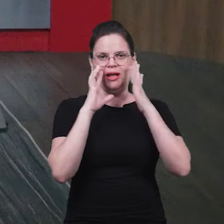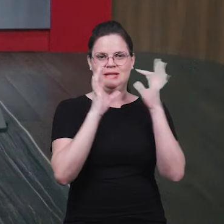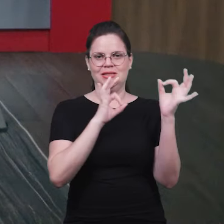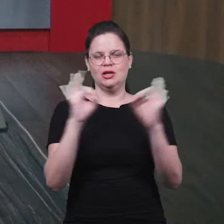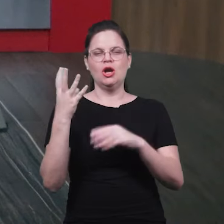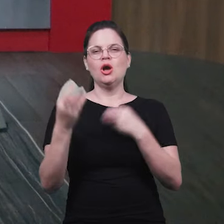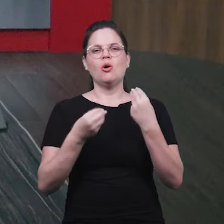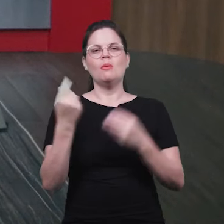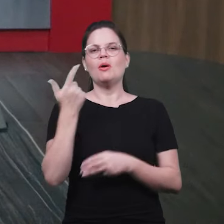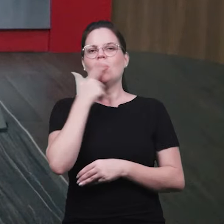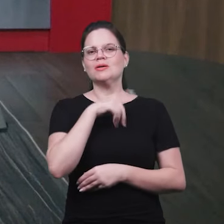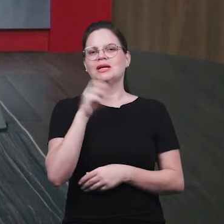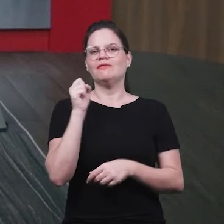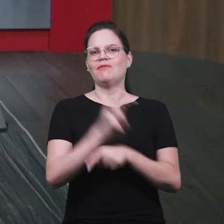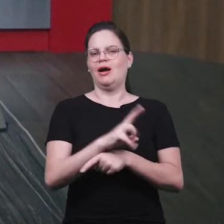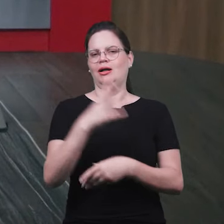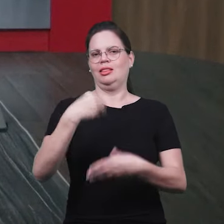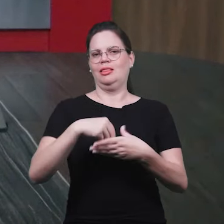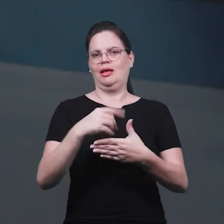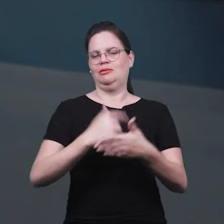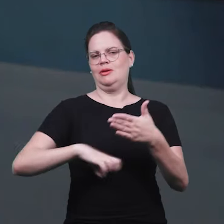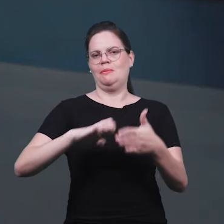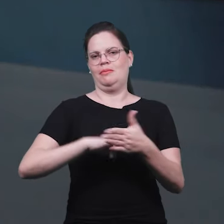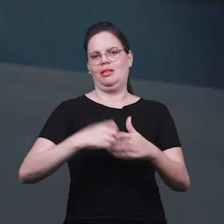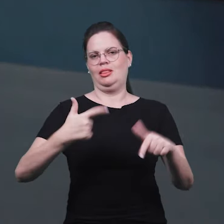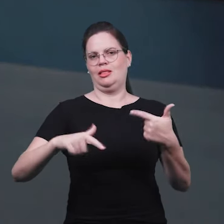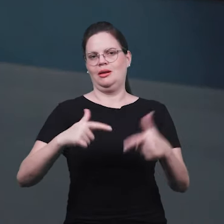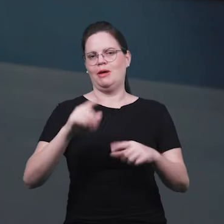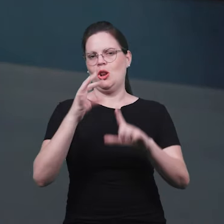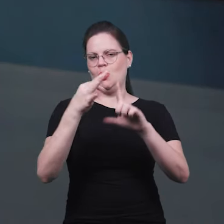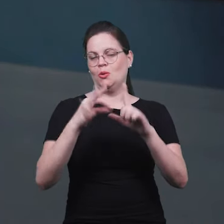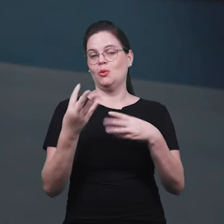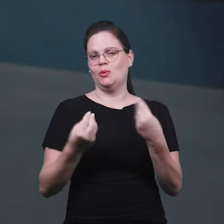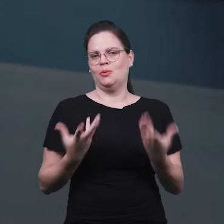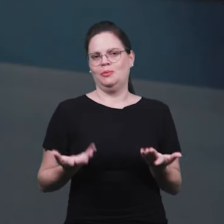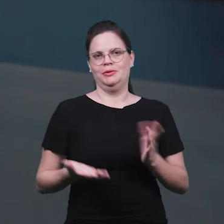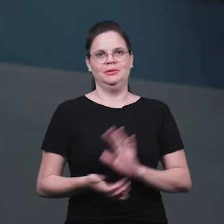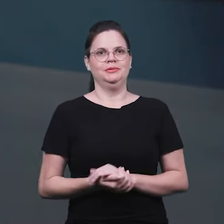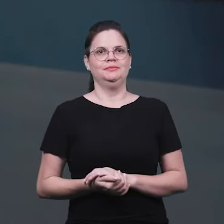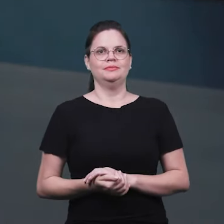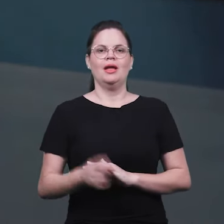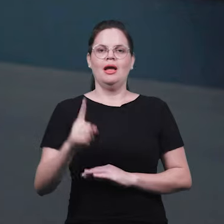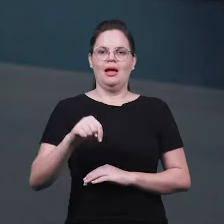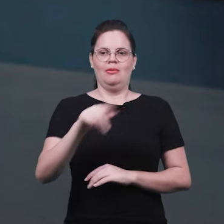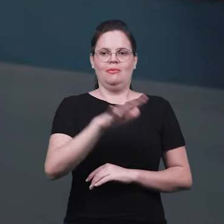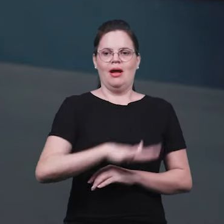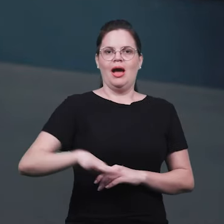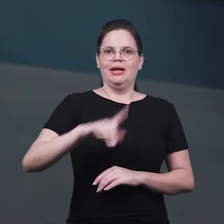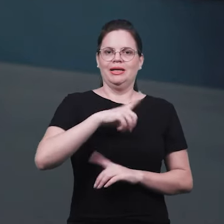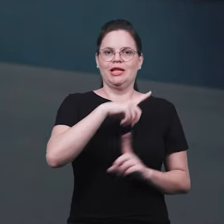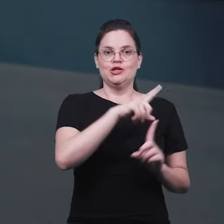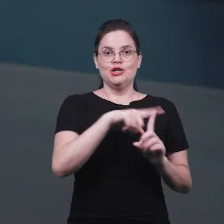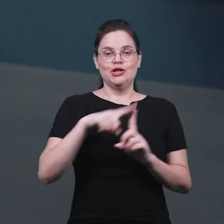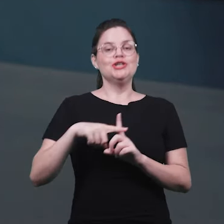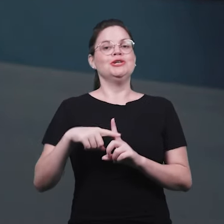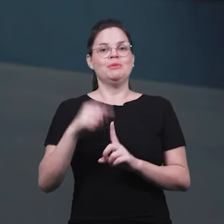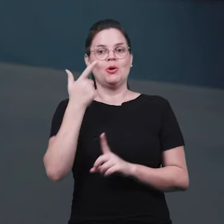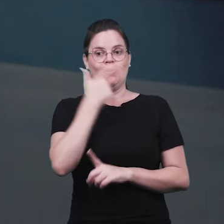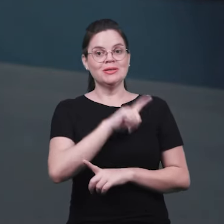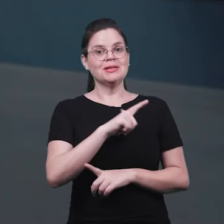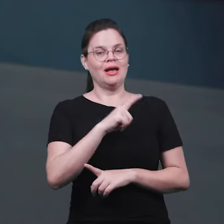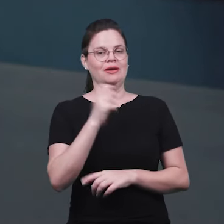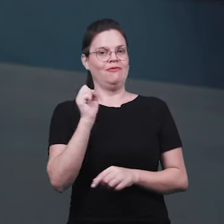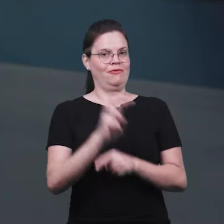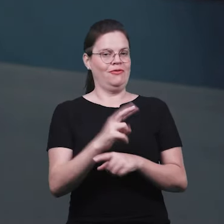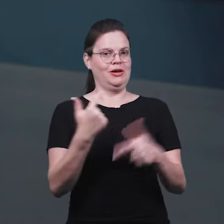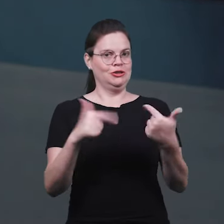como é que ela pode entrar nessa área? Pois é uma área assim, que ela tem uma gama de empregabilidade muito alta, né? E